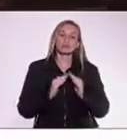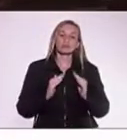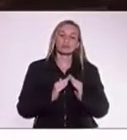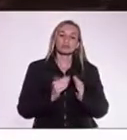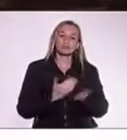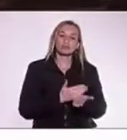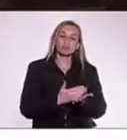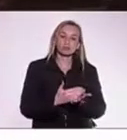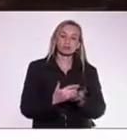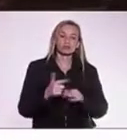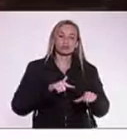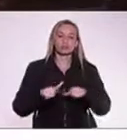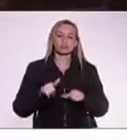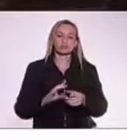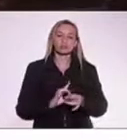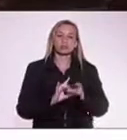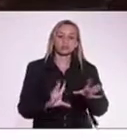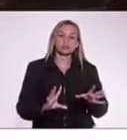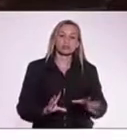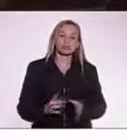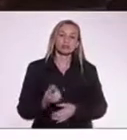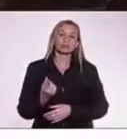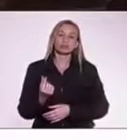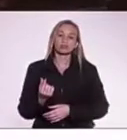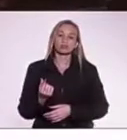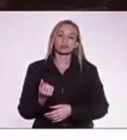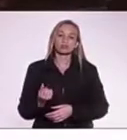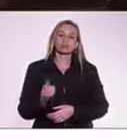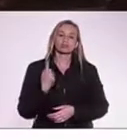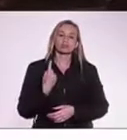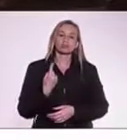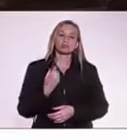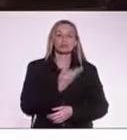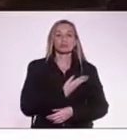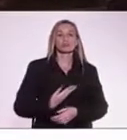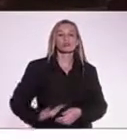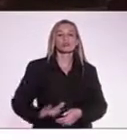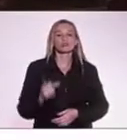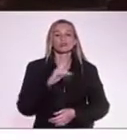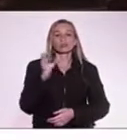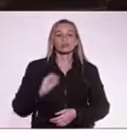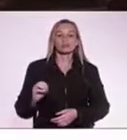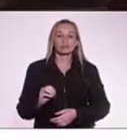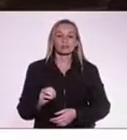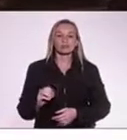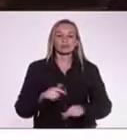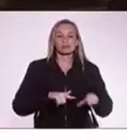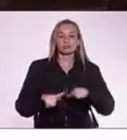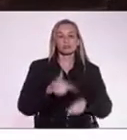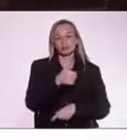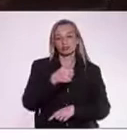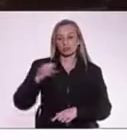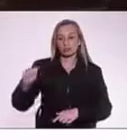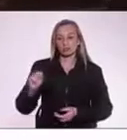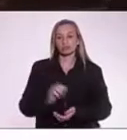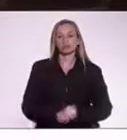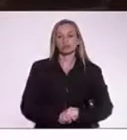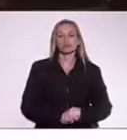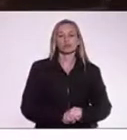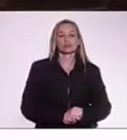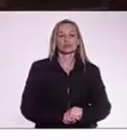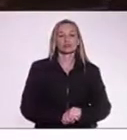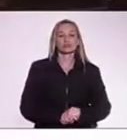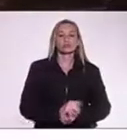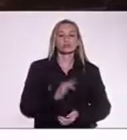deliberação sobre as contas do ex-governador Pezão referente ao exercício 2018. De forma